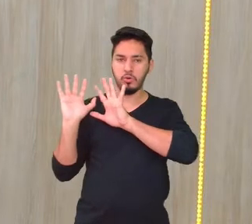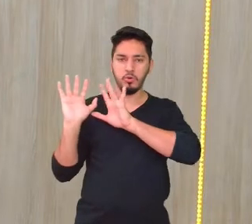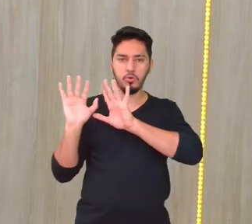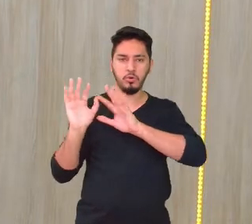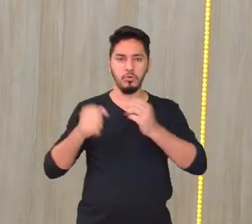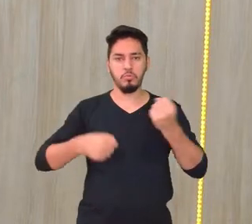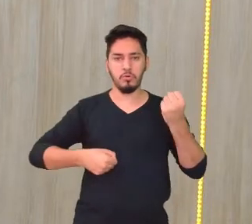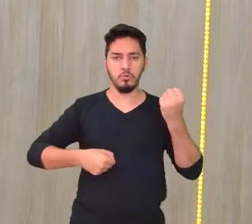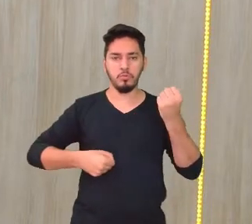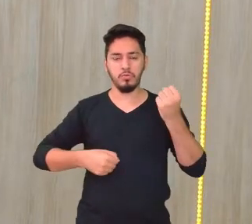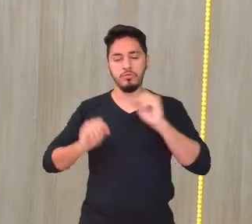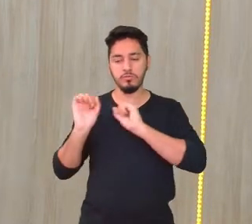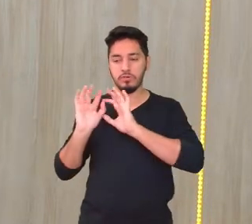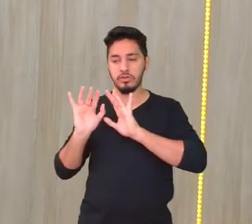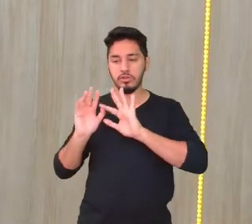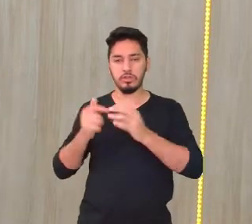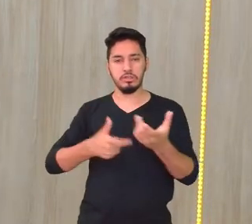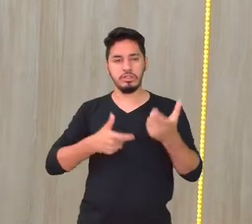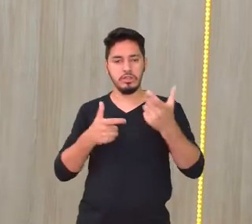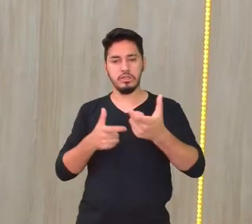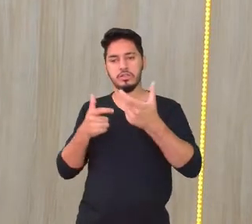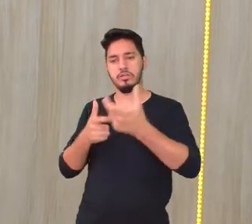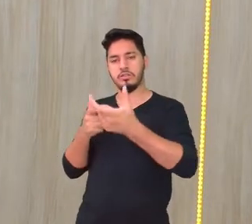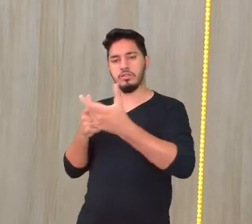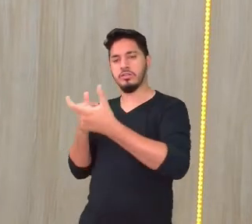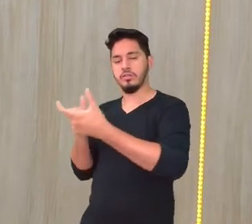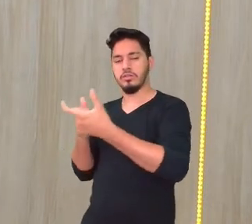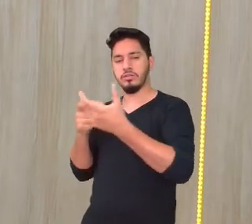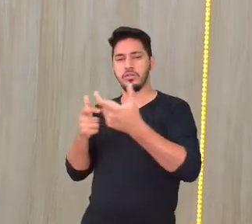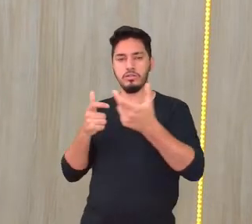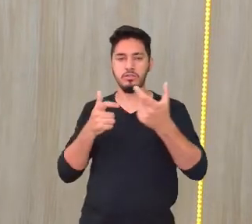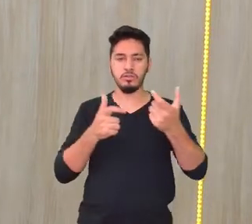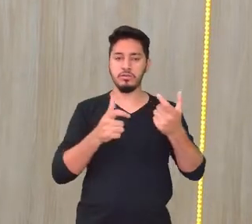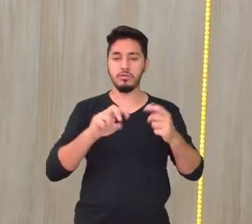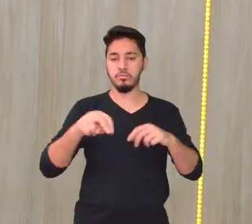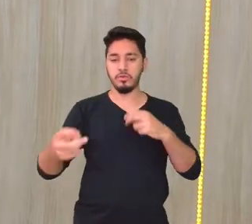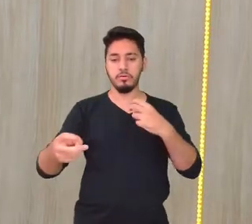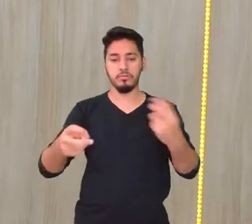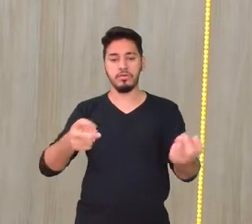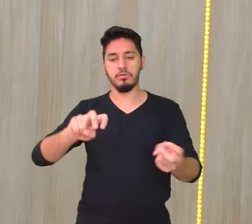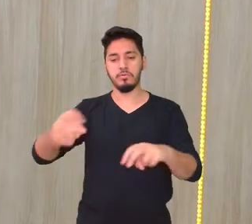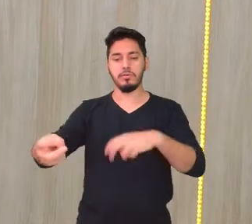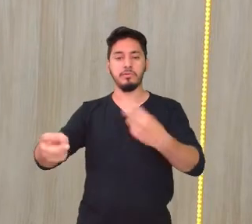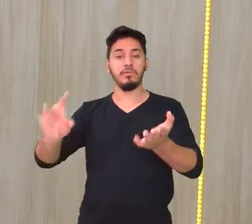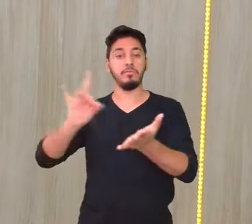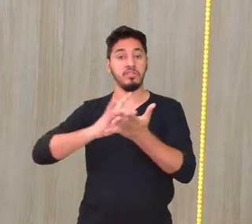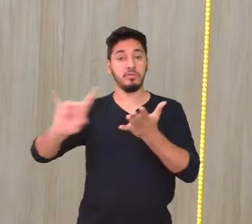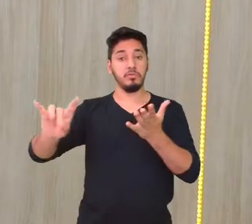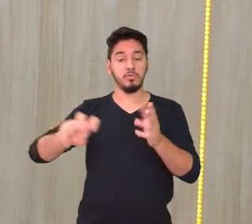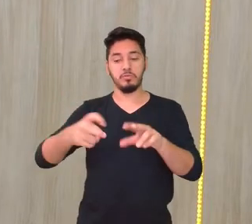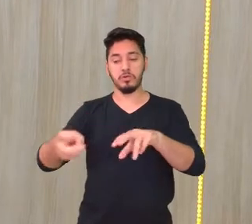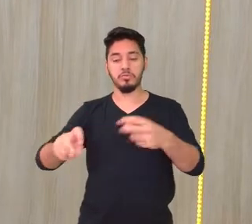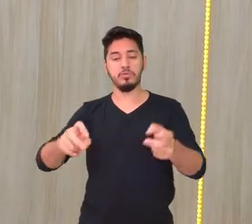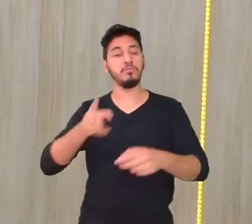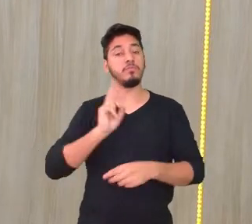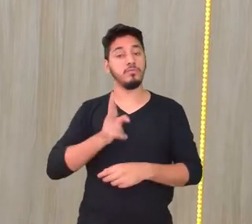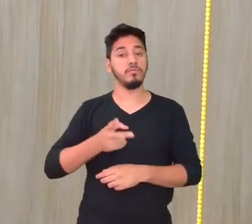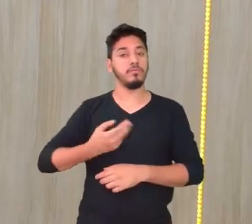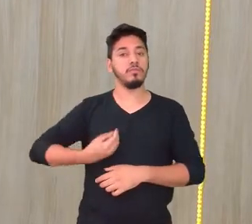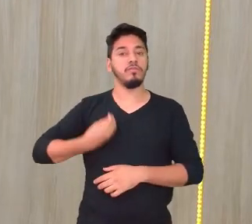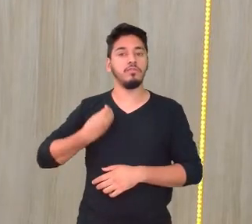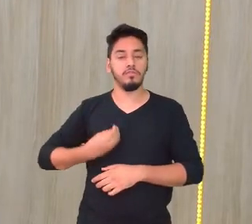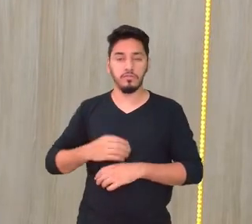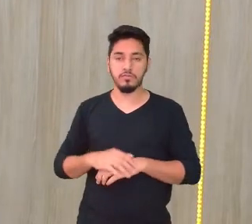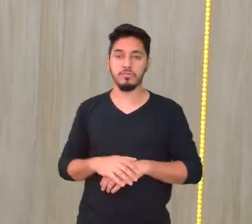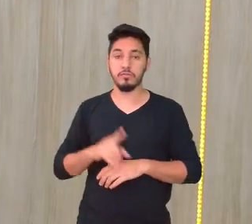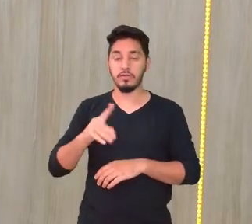e reduzindo, né, eliminando ali os rivais, os inimigos que ainda perdurassem naquele território.